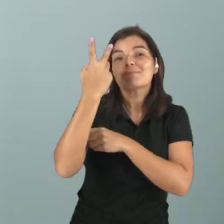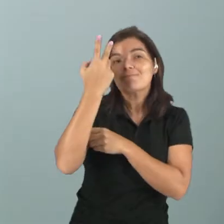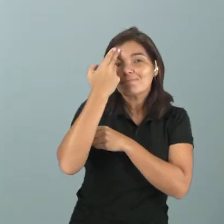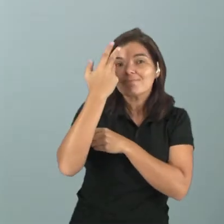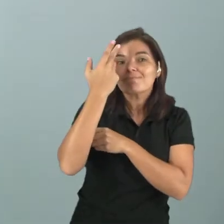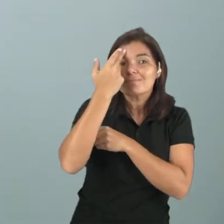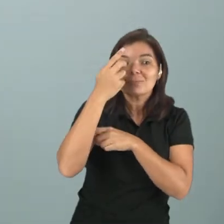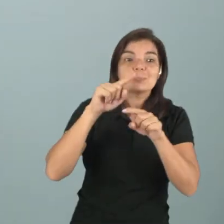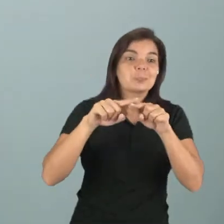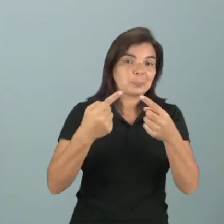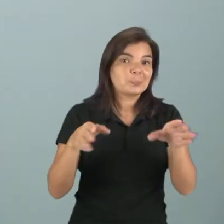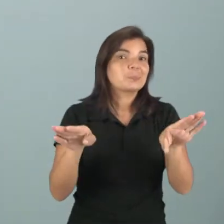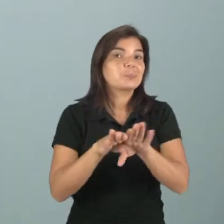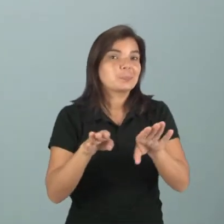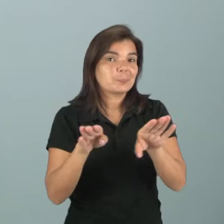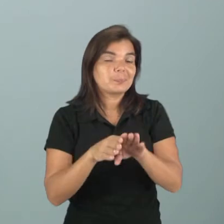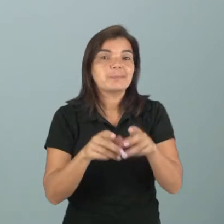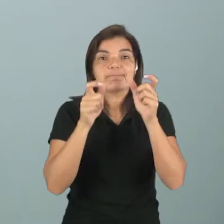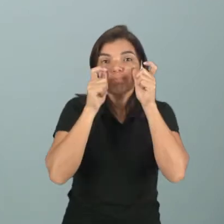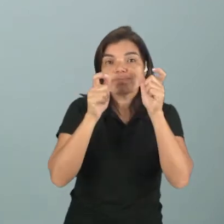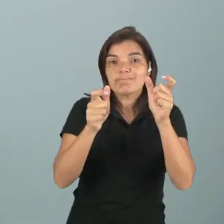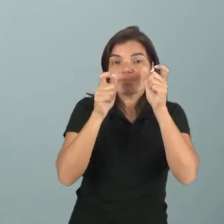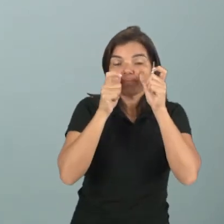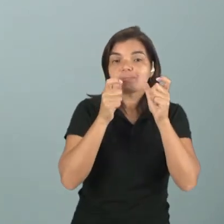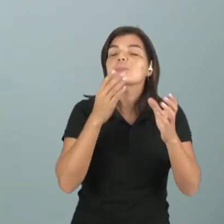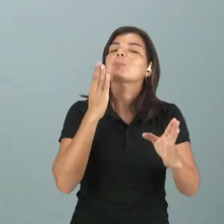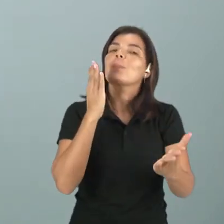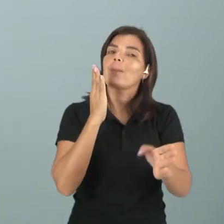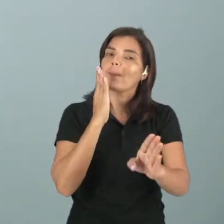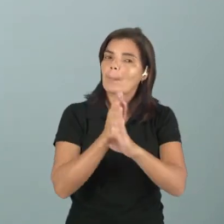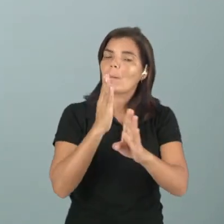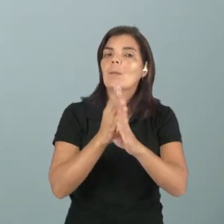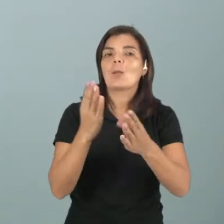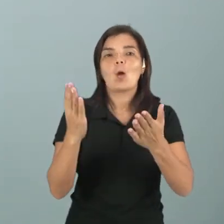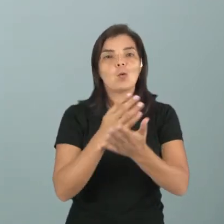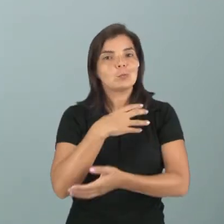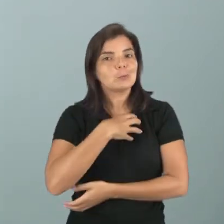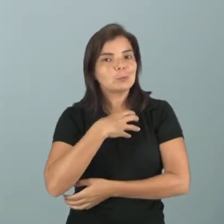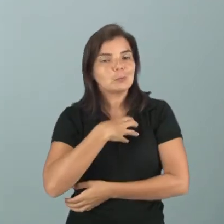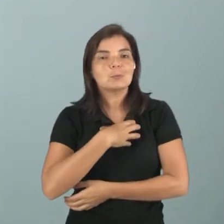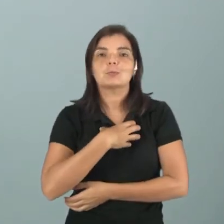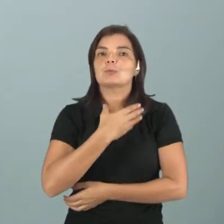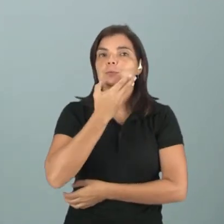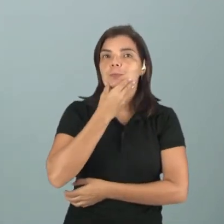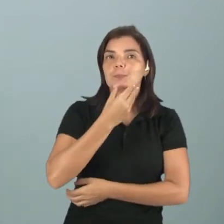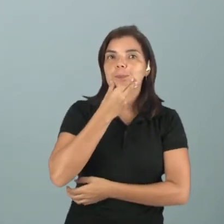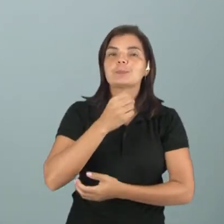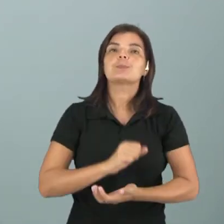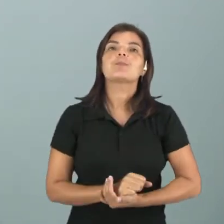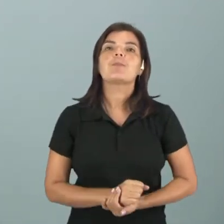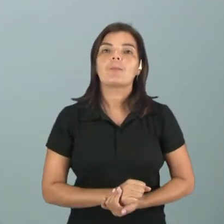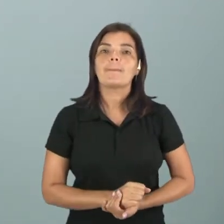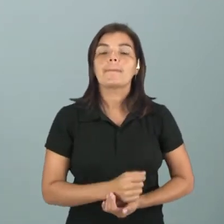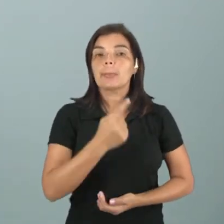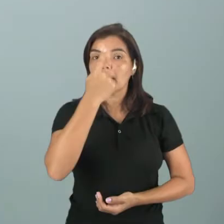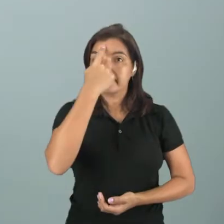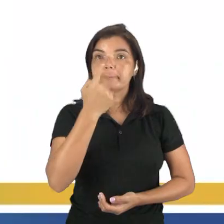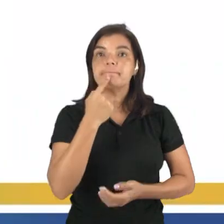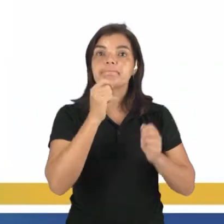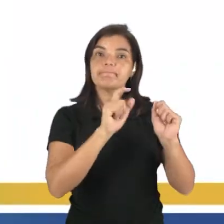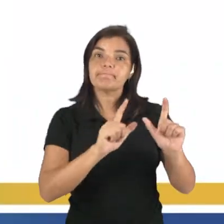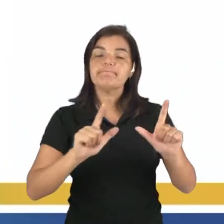natural, mas que ele pode ser atenuado devido a algumas ações humanas. E aqui a gente vê